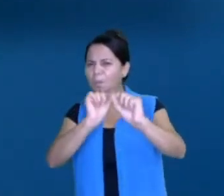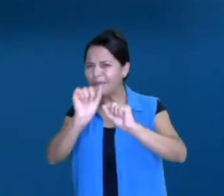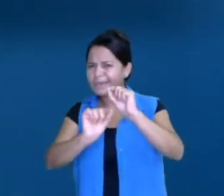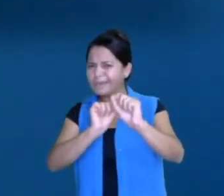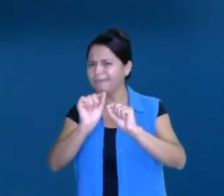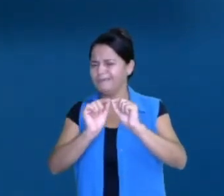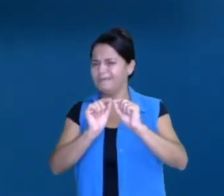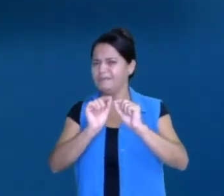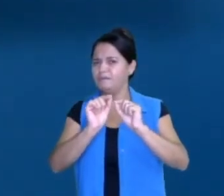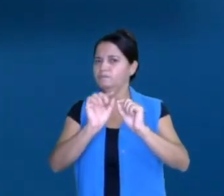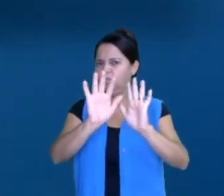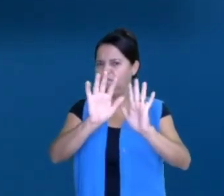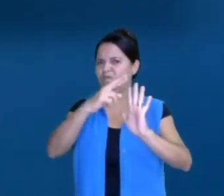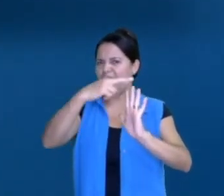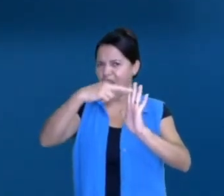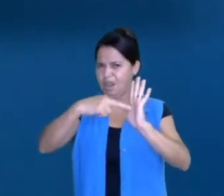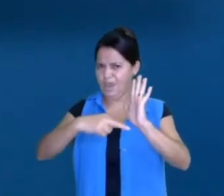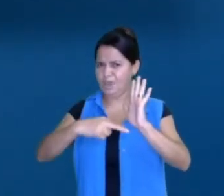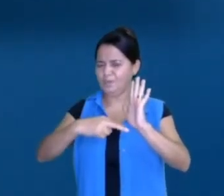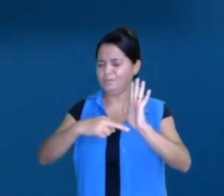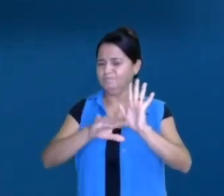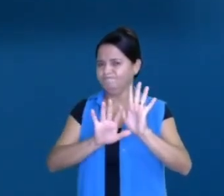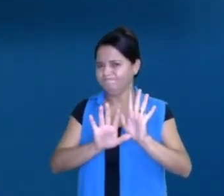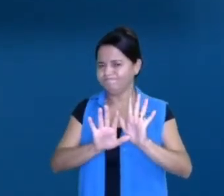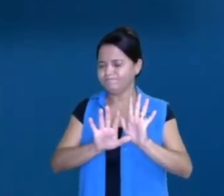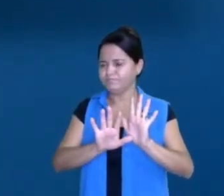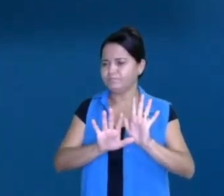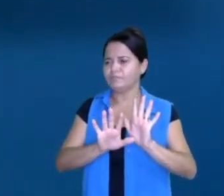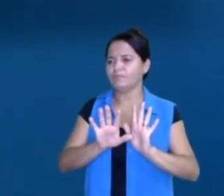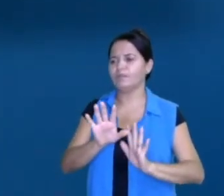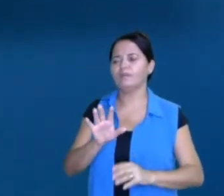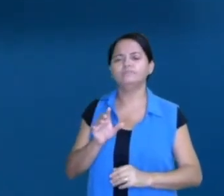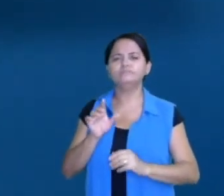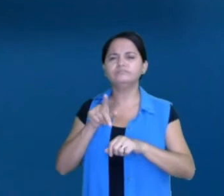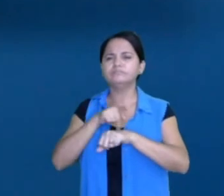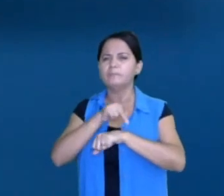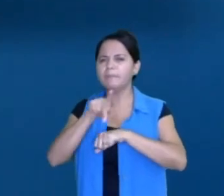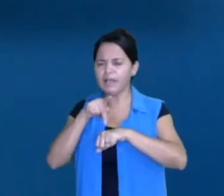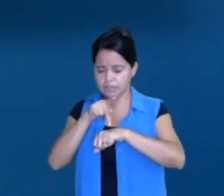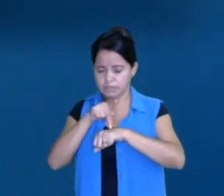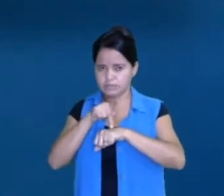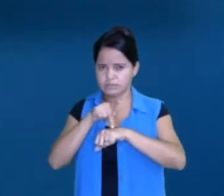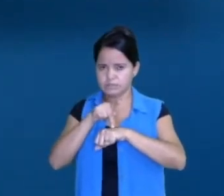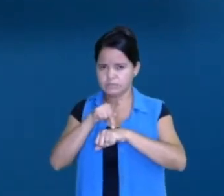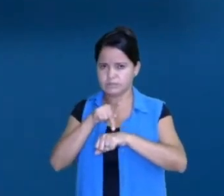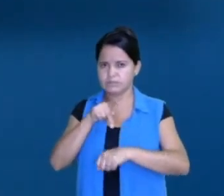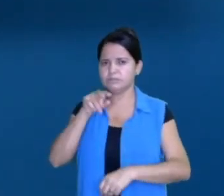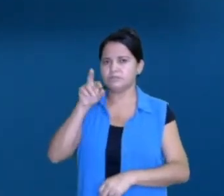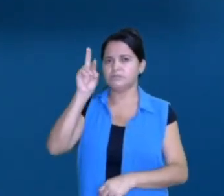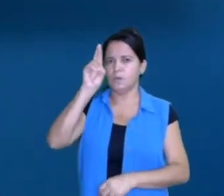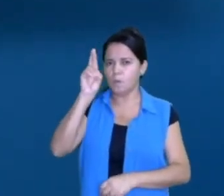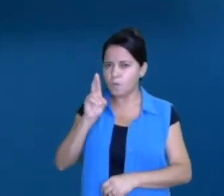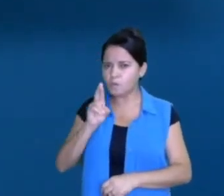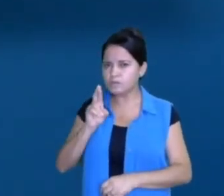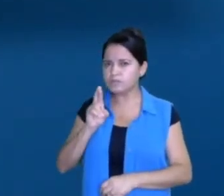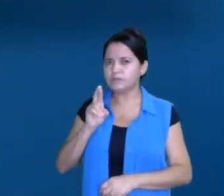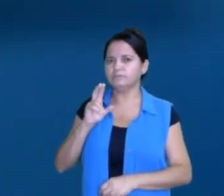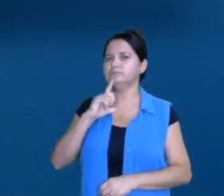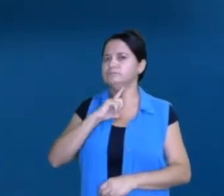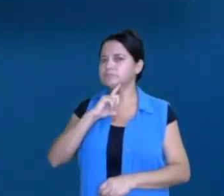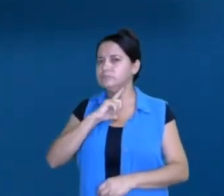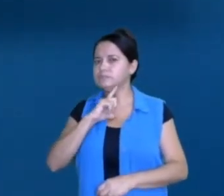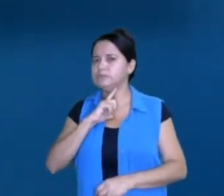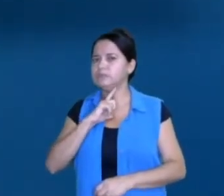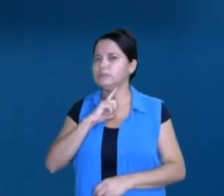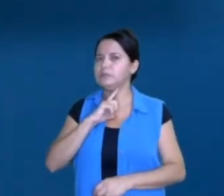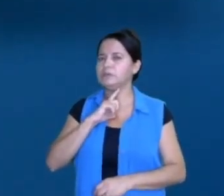atenção. A Rússia, ela tinha uma quantidade considerável de pessoas, falei para vocês, né? Alguns